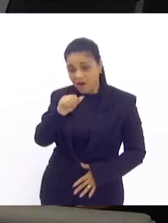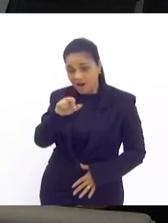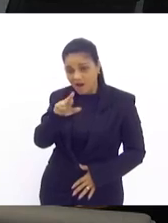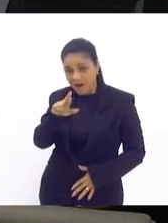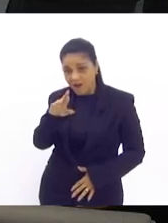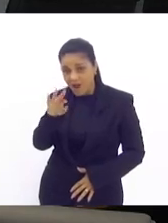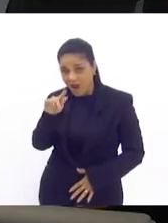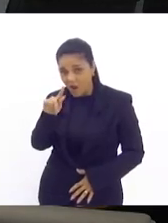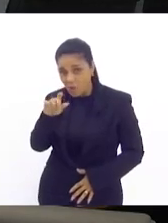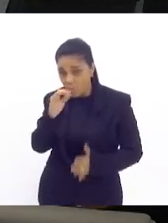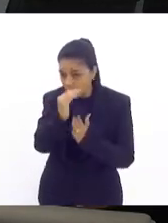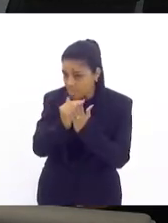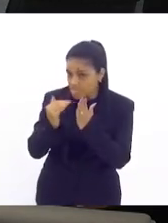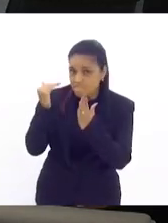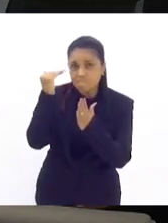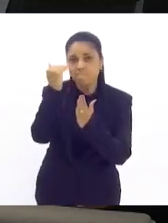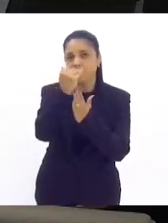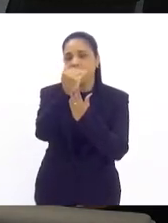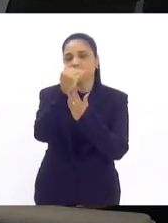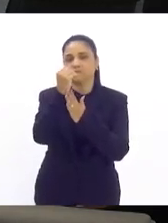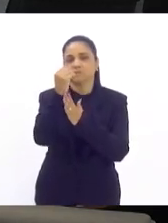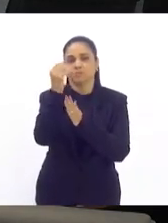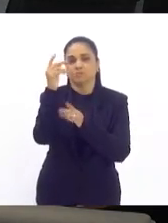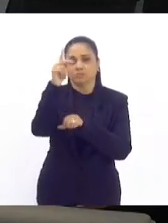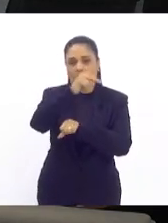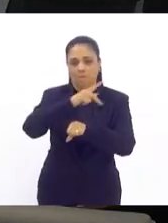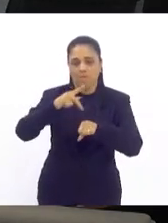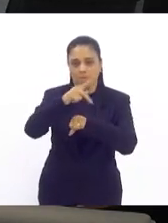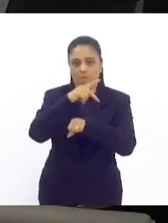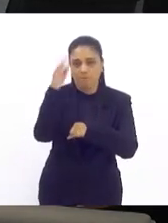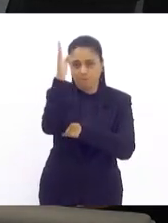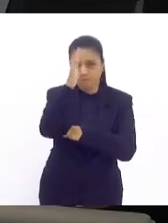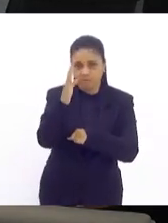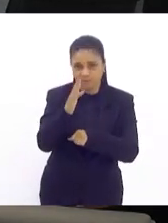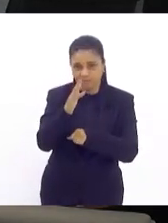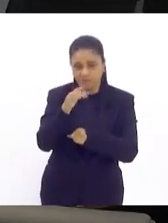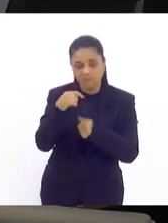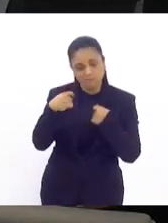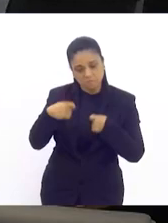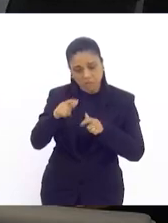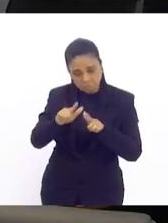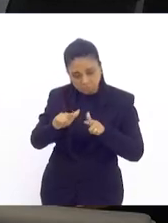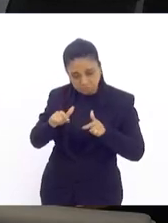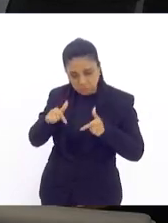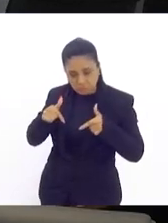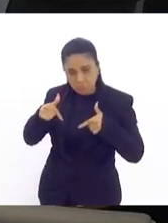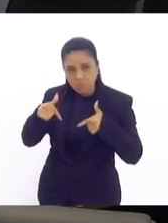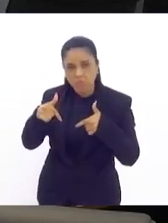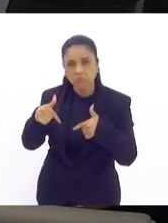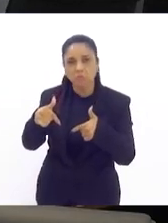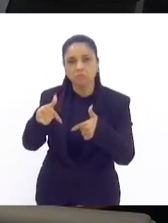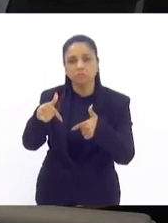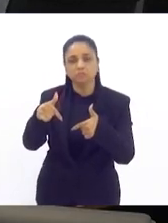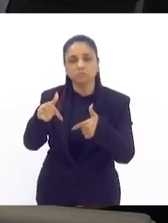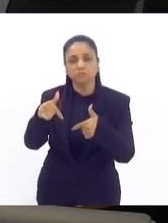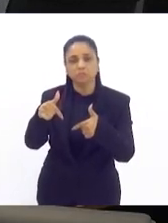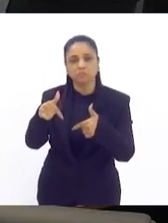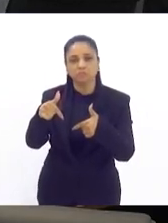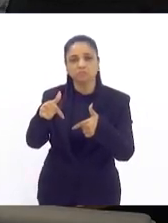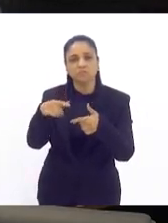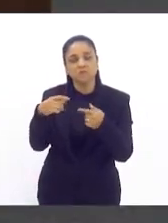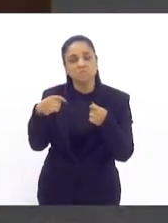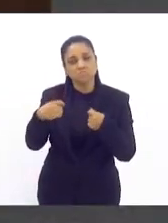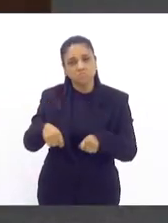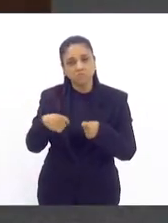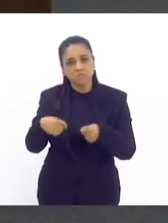por via de consequência presercer um andar de Presidência da República Exige uma liturgia